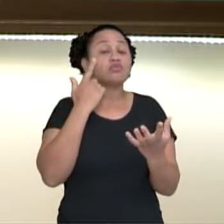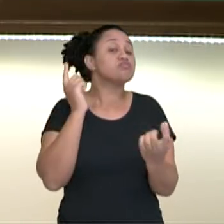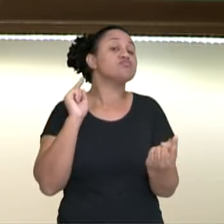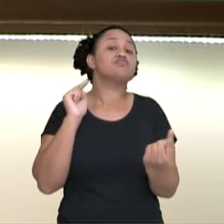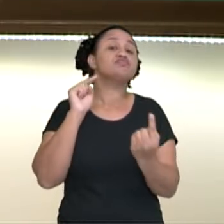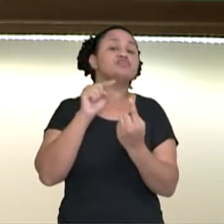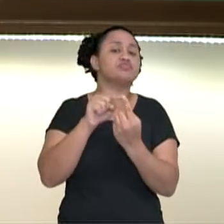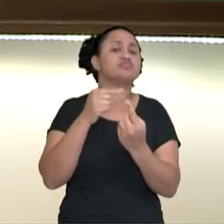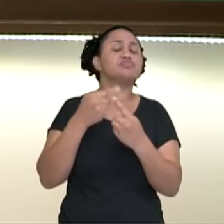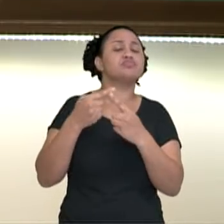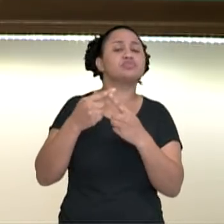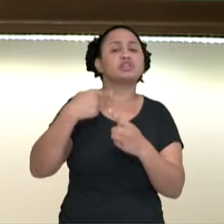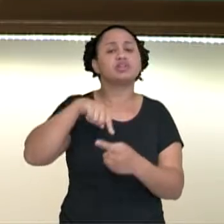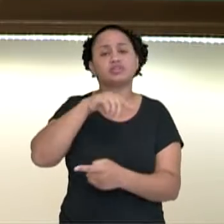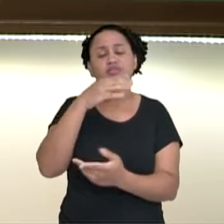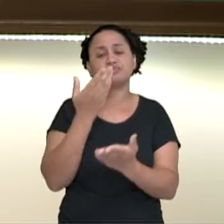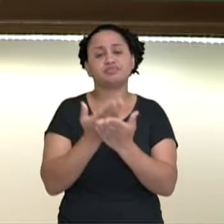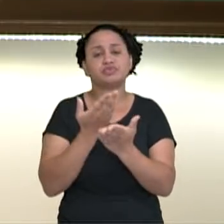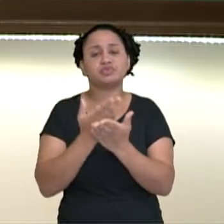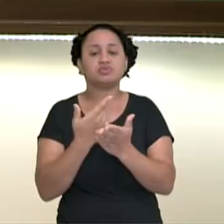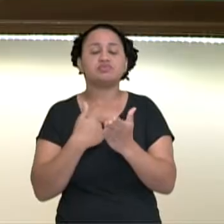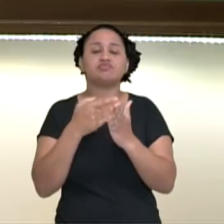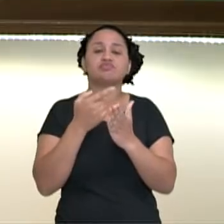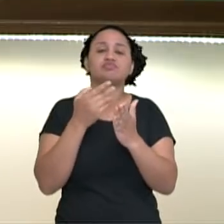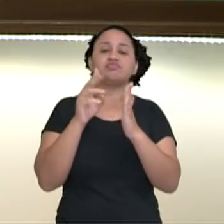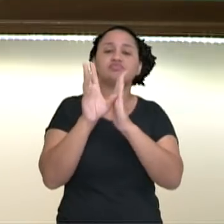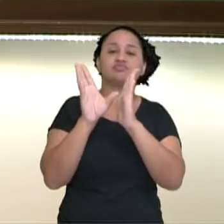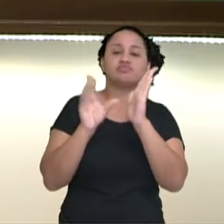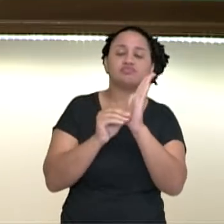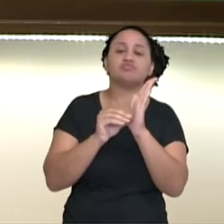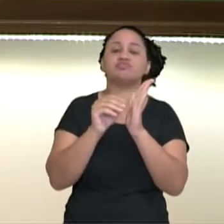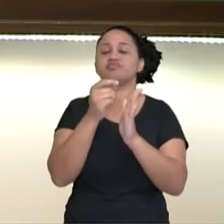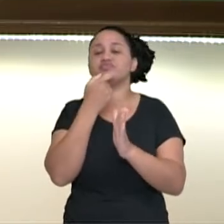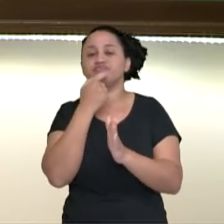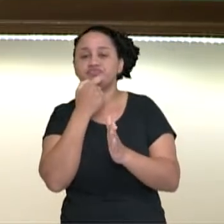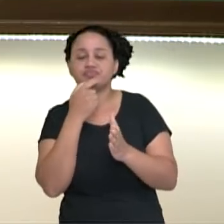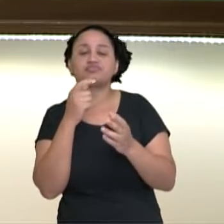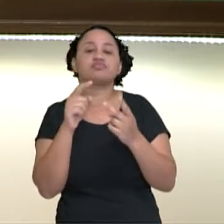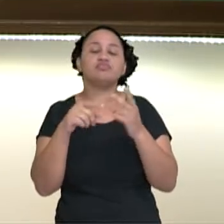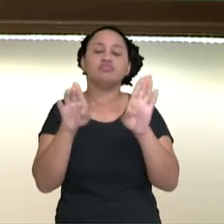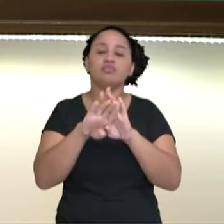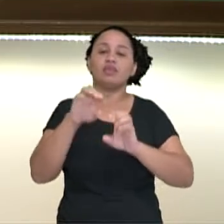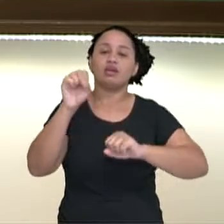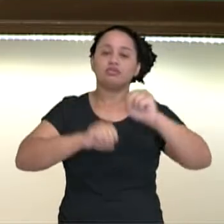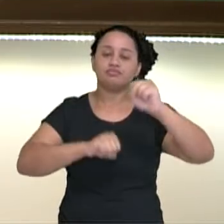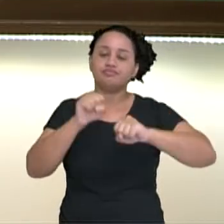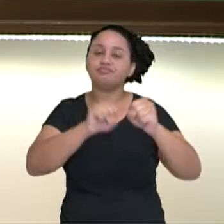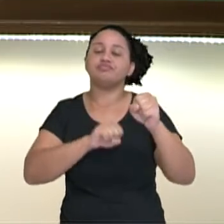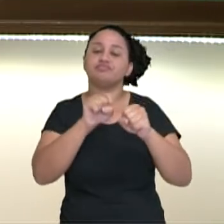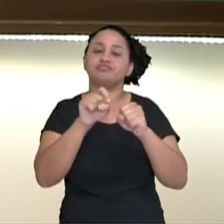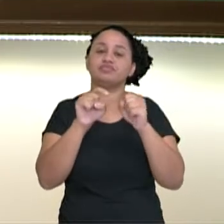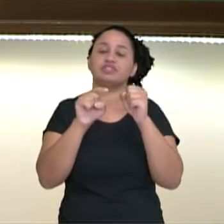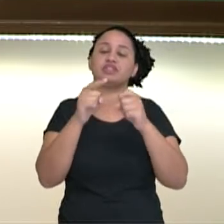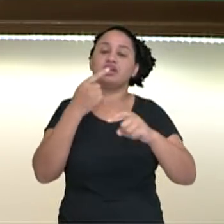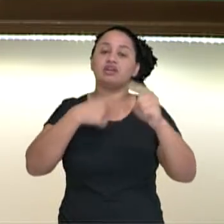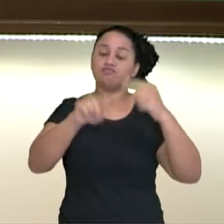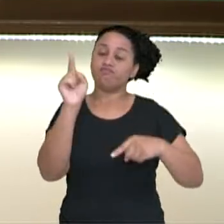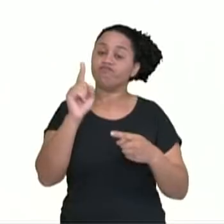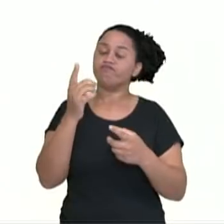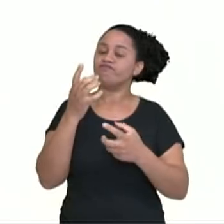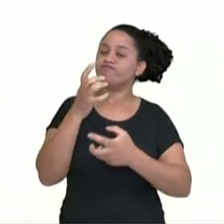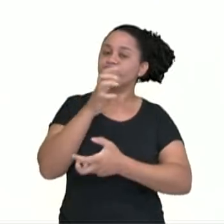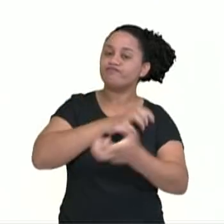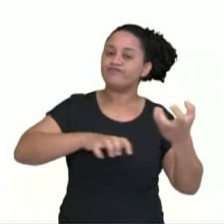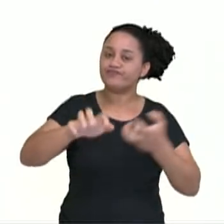objetivos, por que a gente está estudando então sobre esse pioneirismo em inglês e sobre as máquinas na Revolução Industrial.